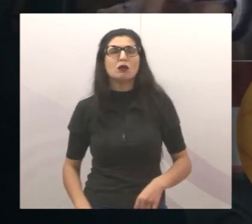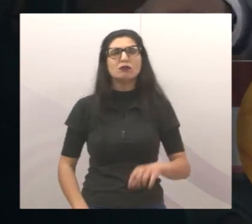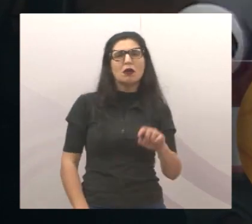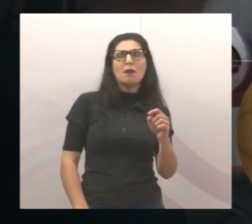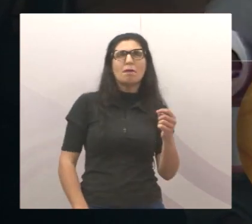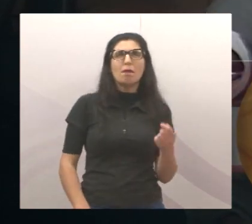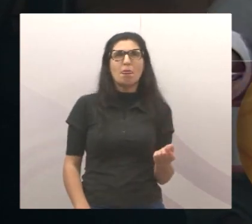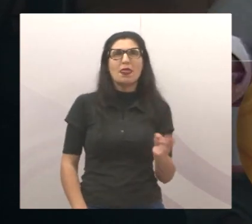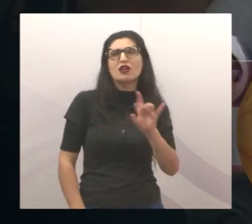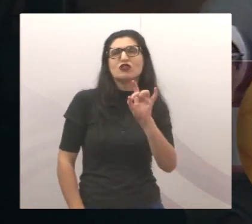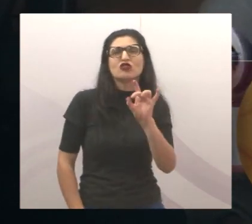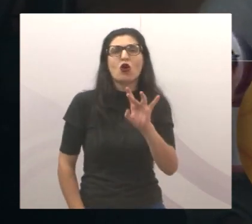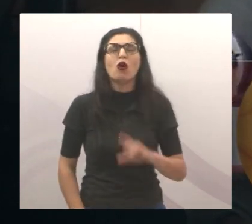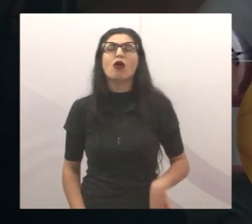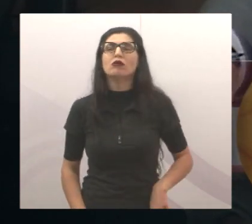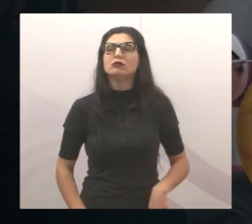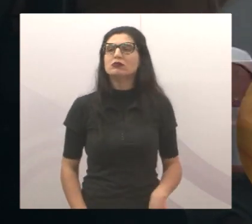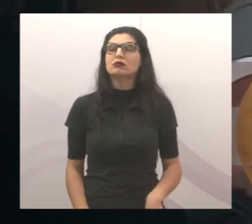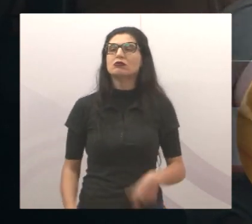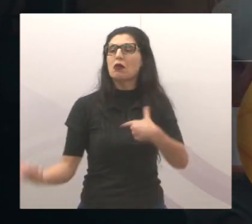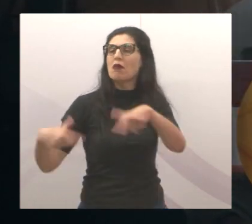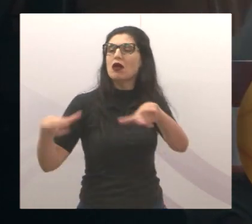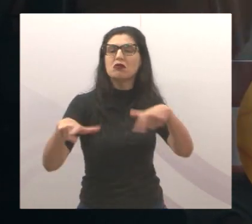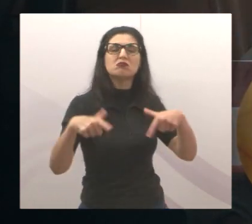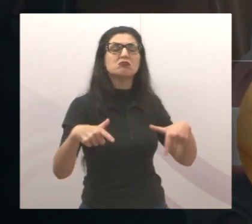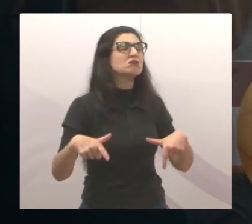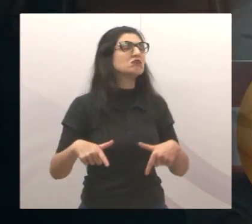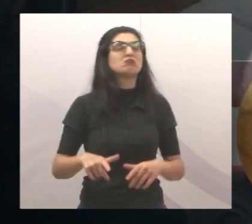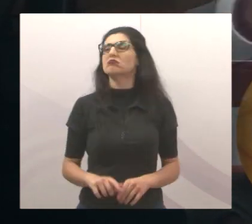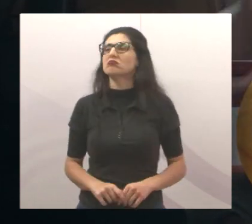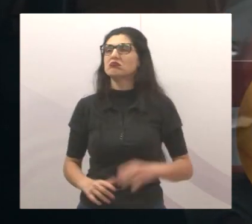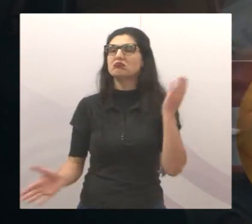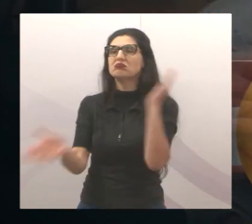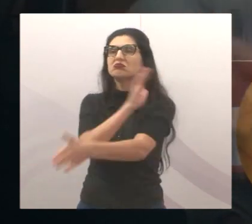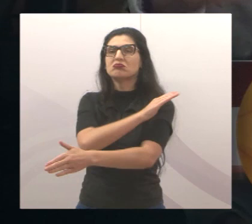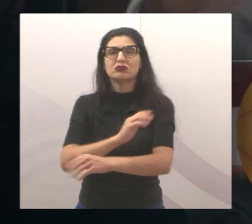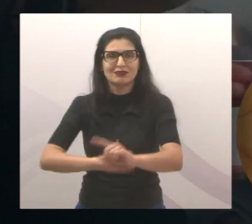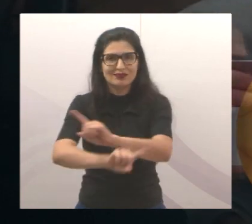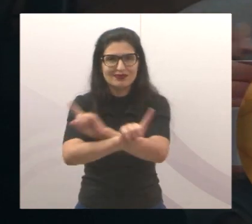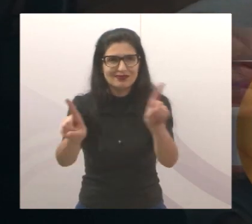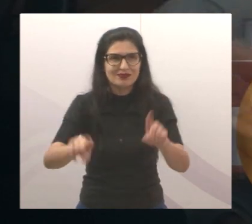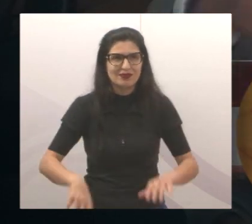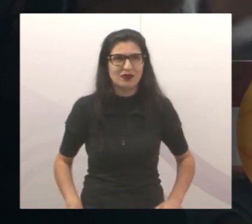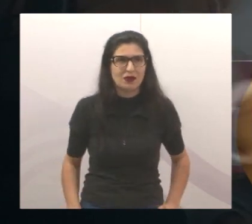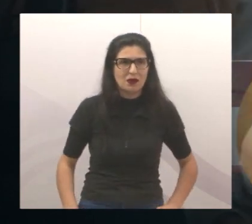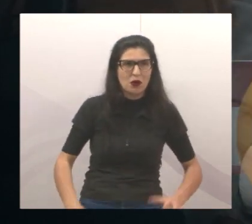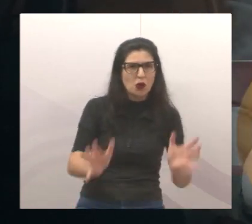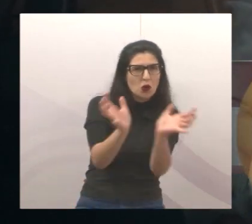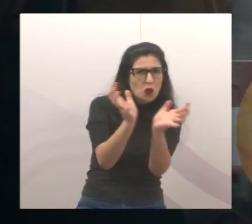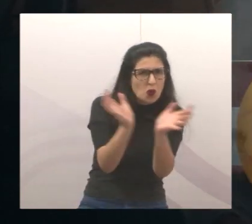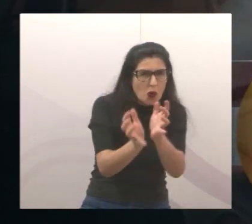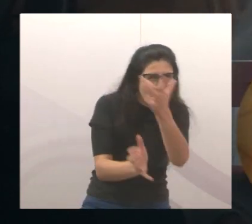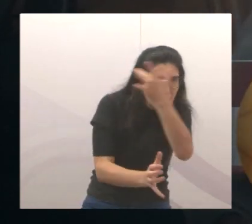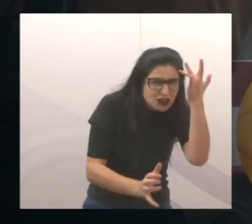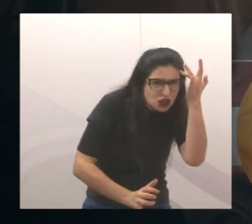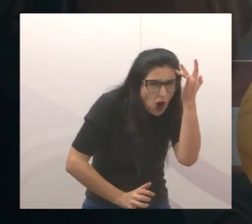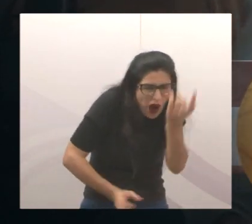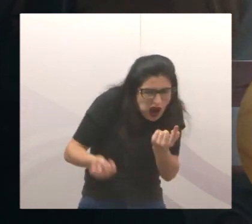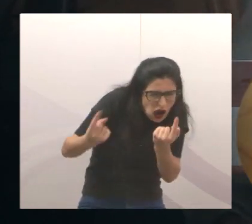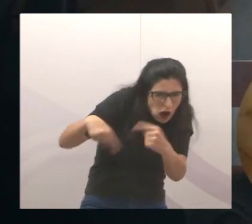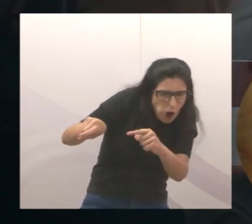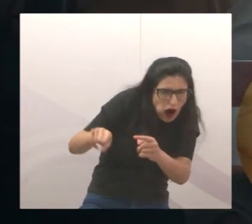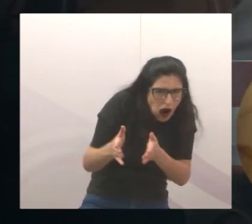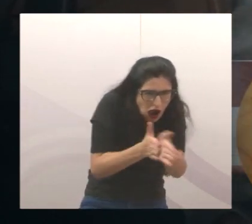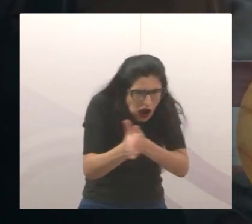vi alguns dias anteriores nessa casa aqui uma ânsia de caçar um vereador dessa casa e eu